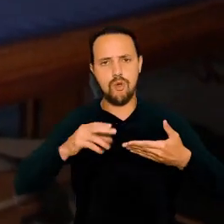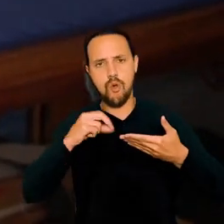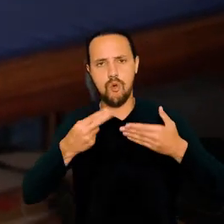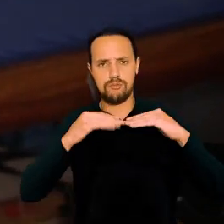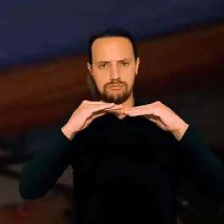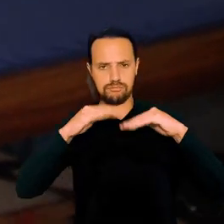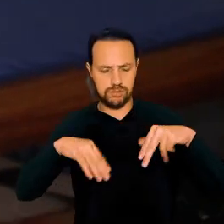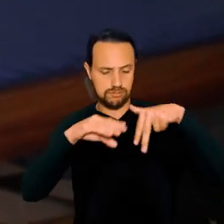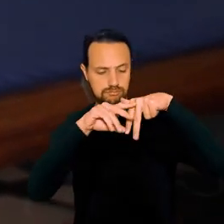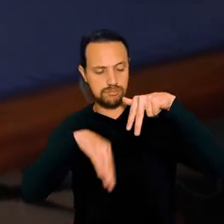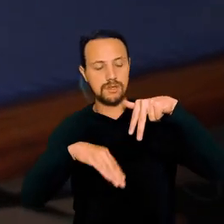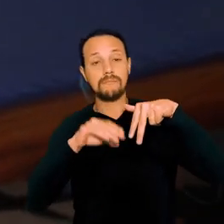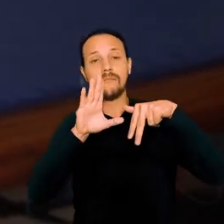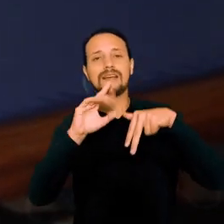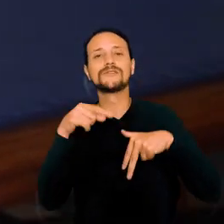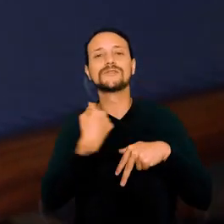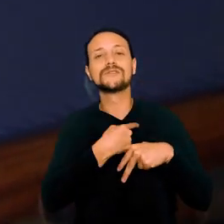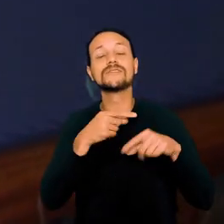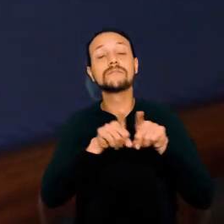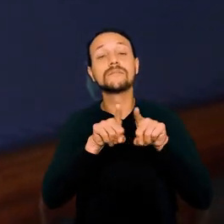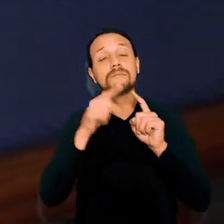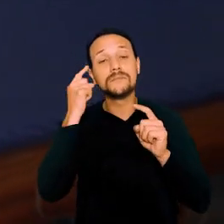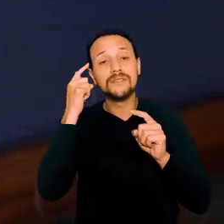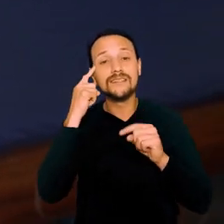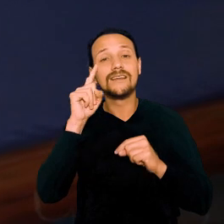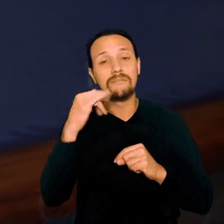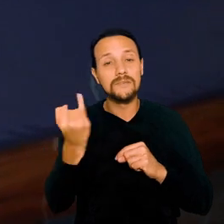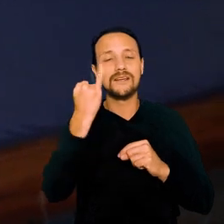Né? Ela chegou, como ela mesmo disse,